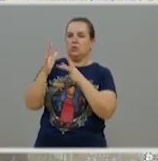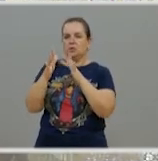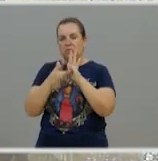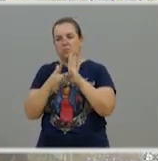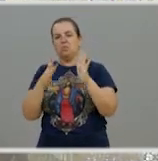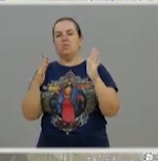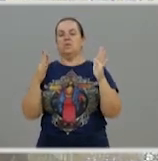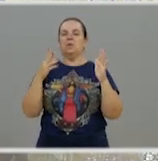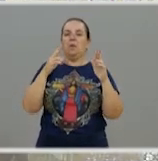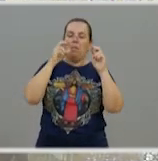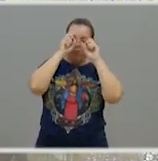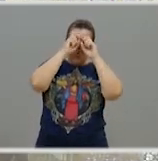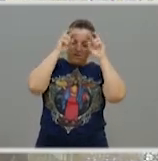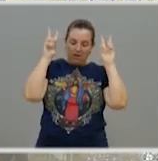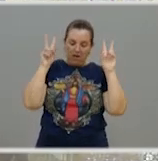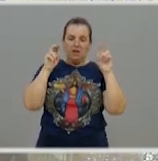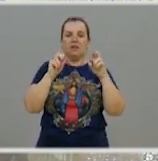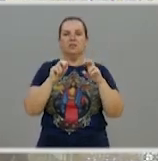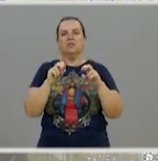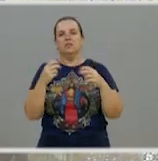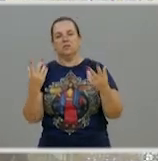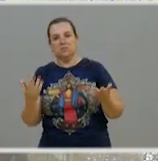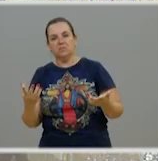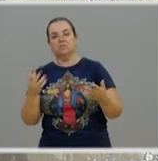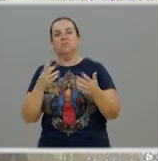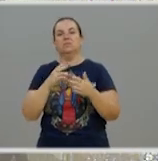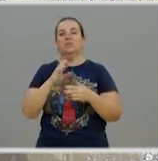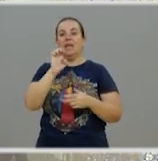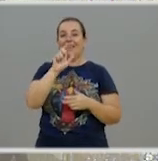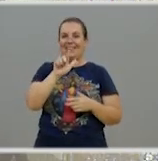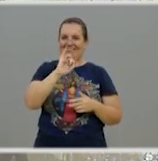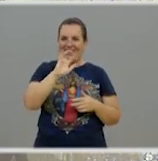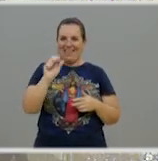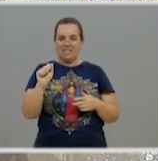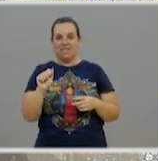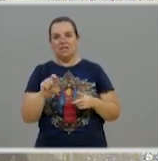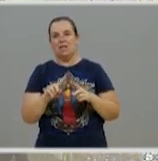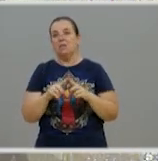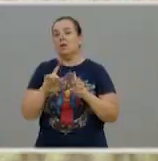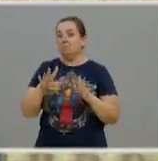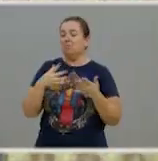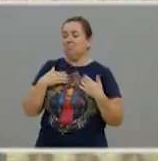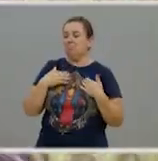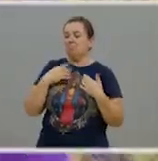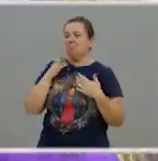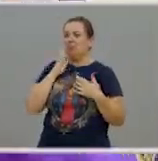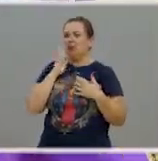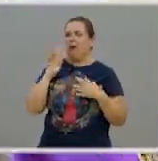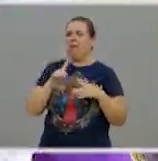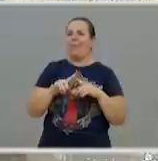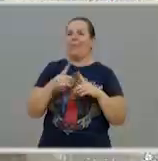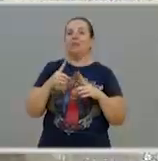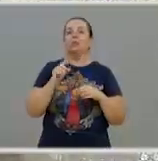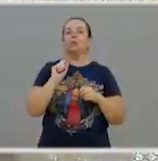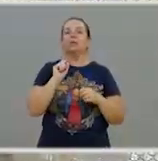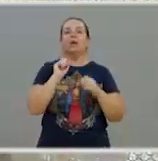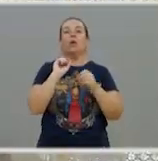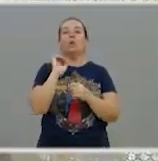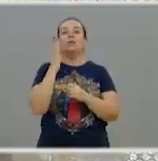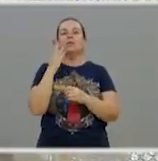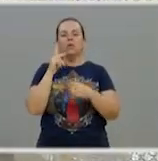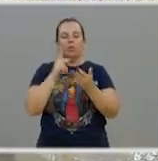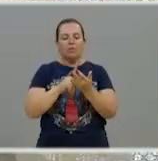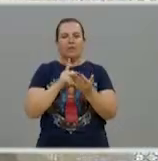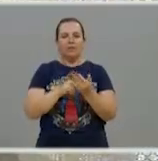Nós nem pensaram neles. Foi uma atitude nobre, mas o grande fato do